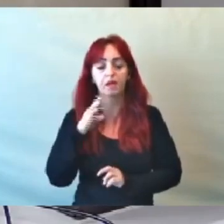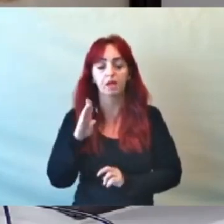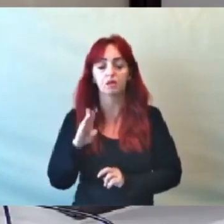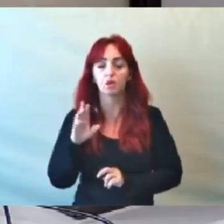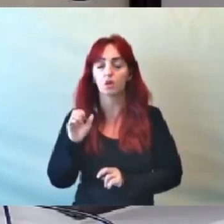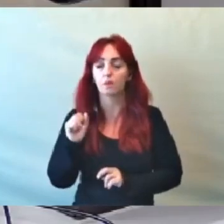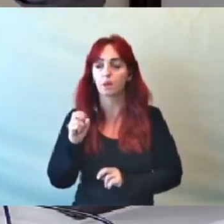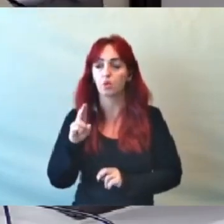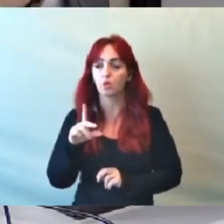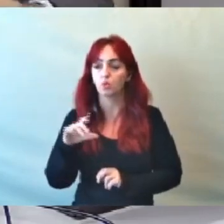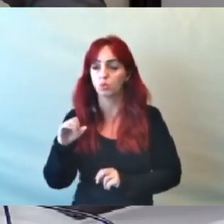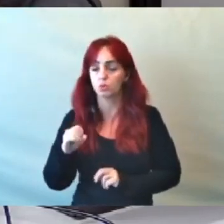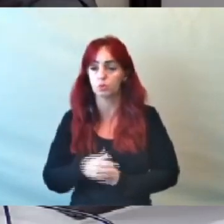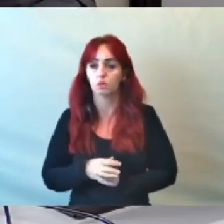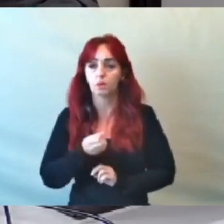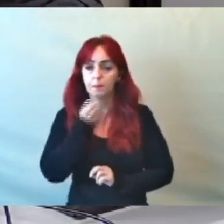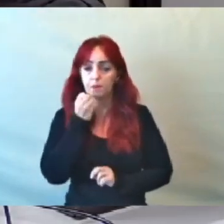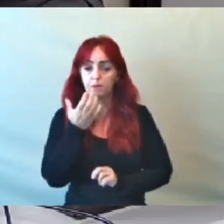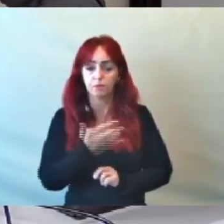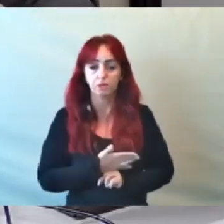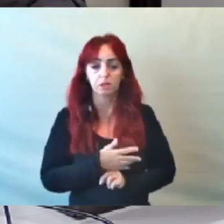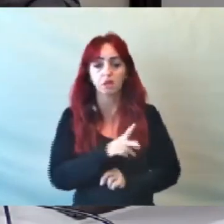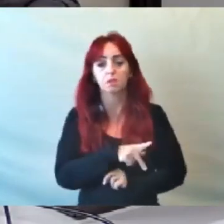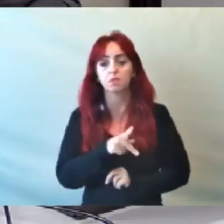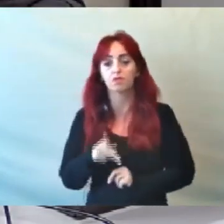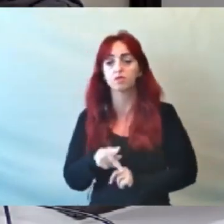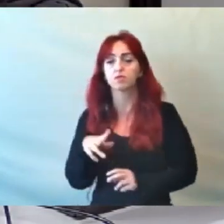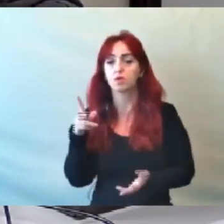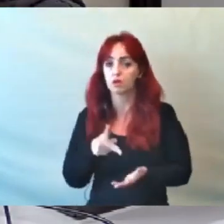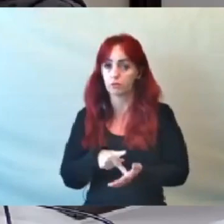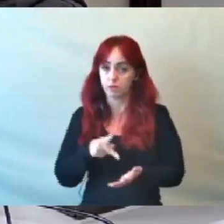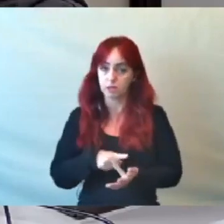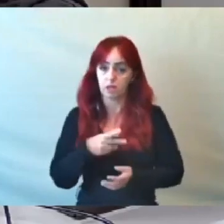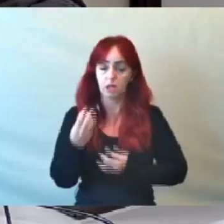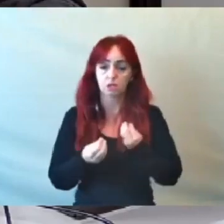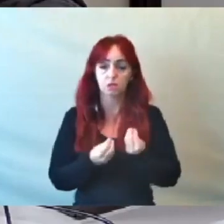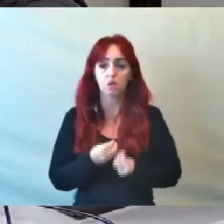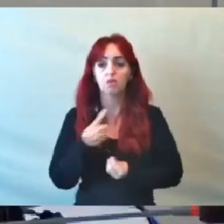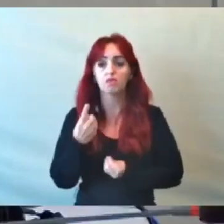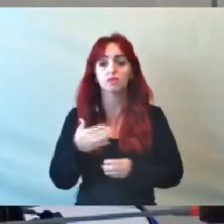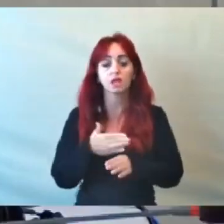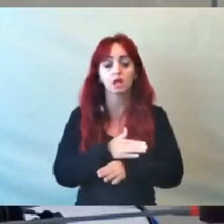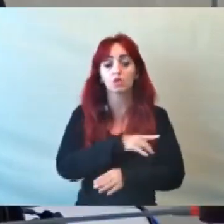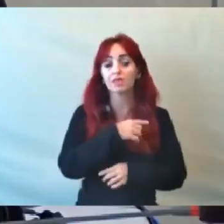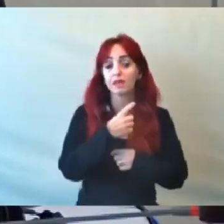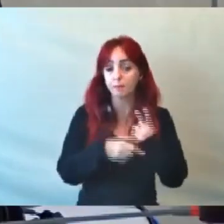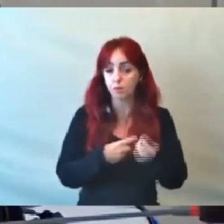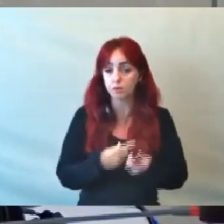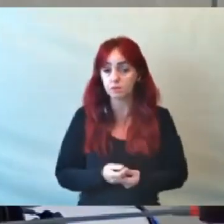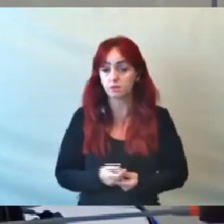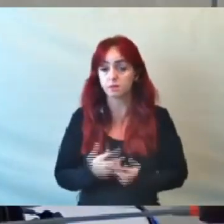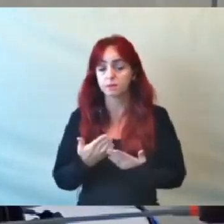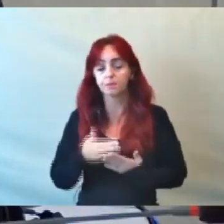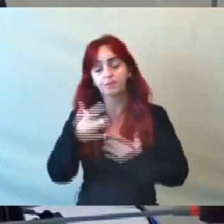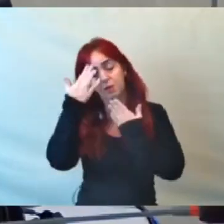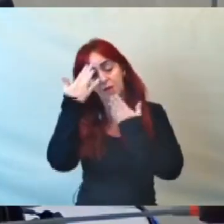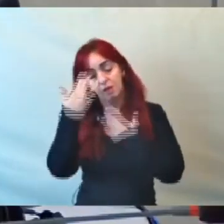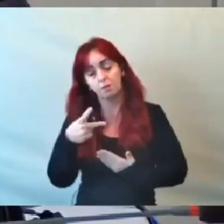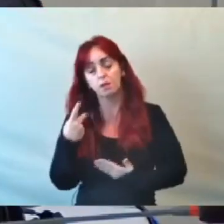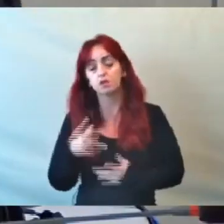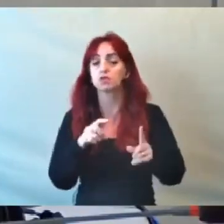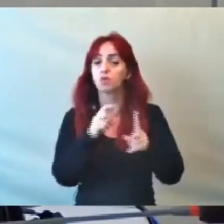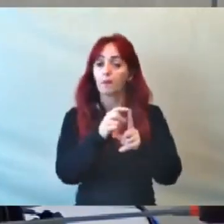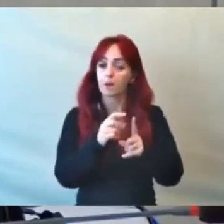de fato, como a senhora entrou um pouquinho depois, e agradeço pelas palavras, porque eu acredito eu que o que a